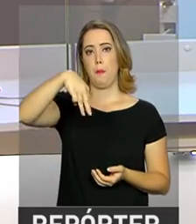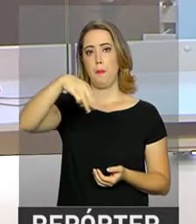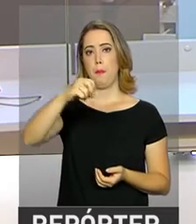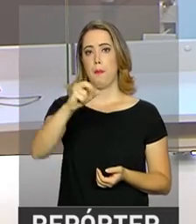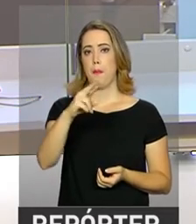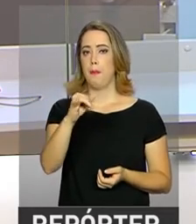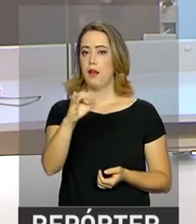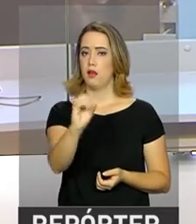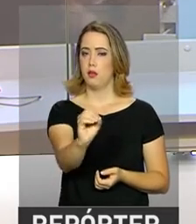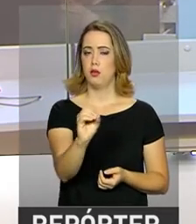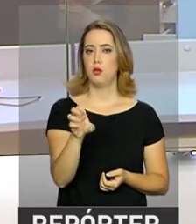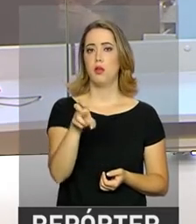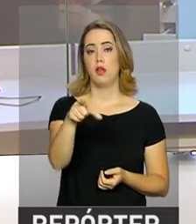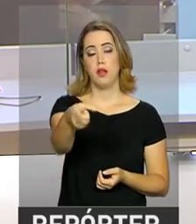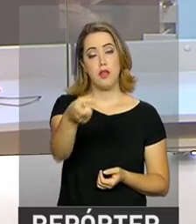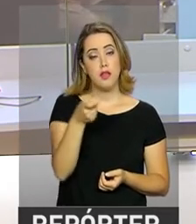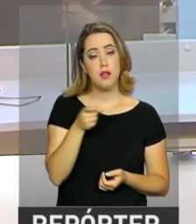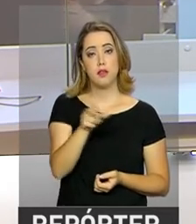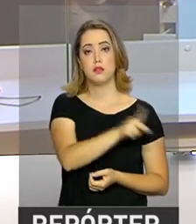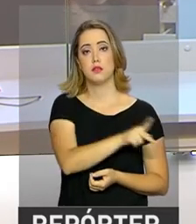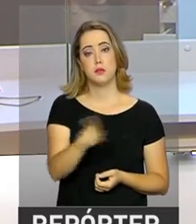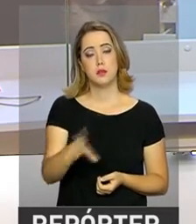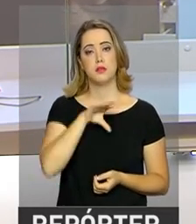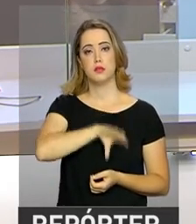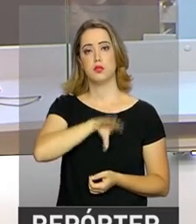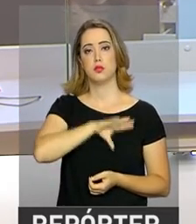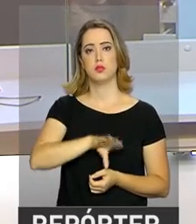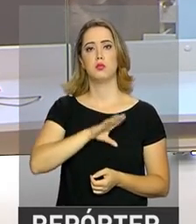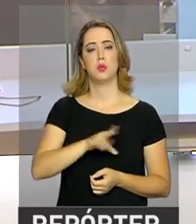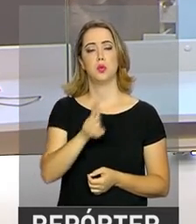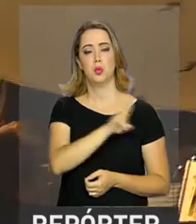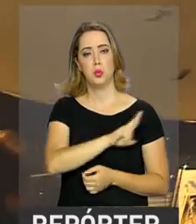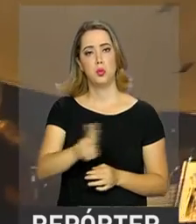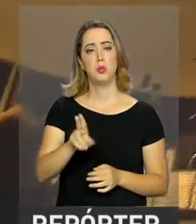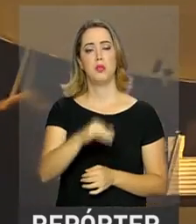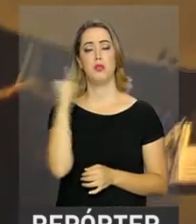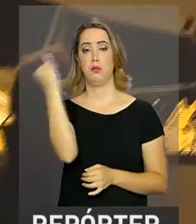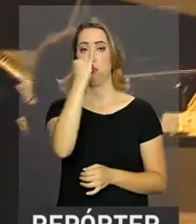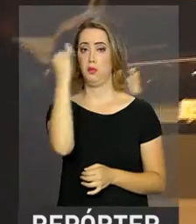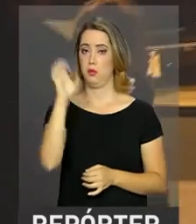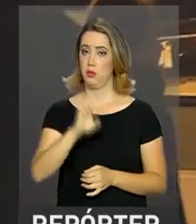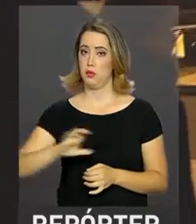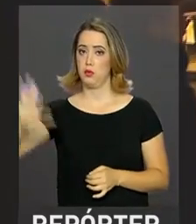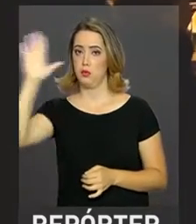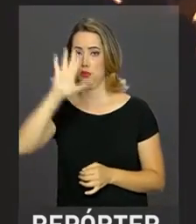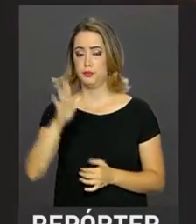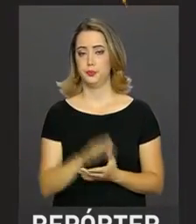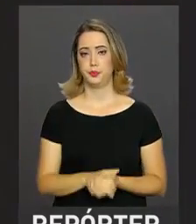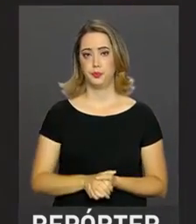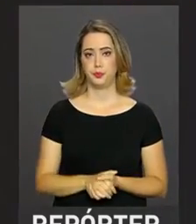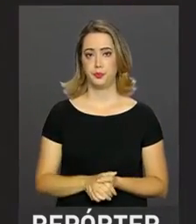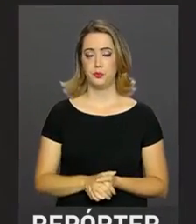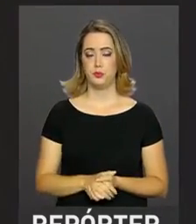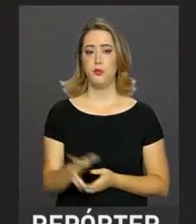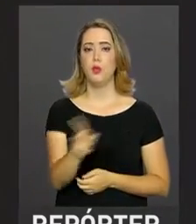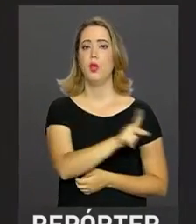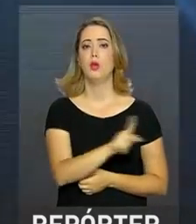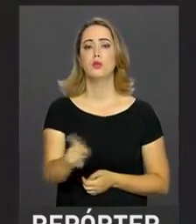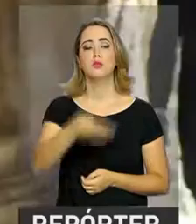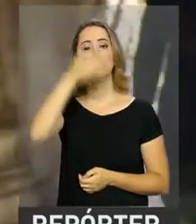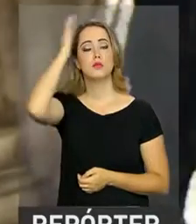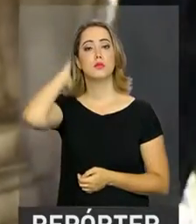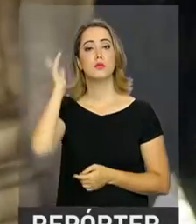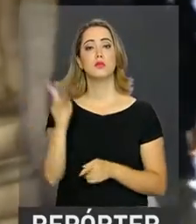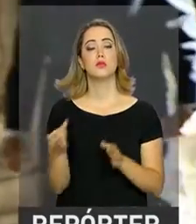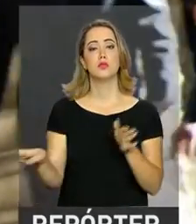considerado um dos grandes nomes da democracia na europa o presidente da república michel temer chegou a lisboa